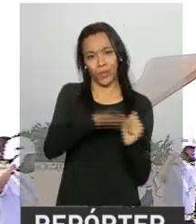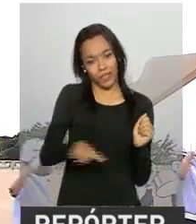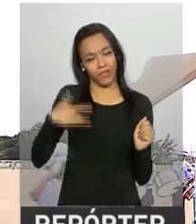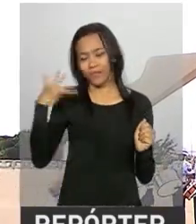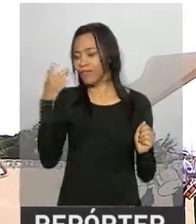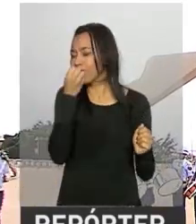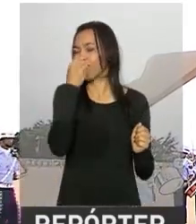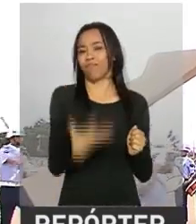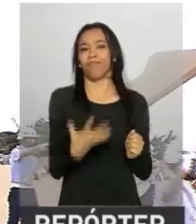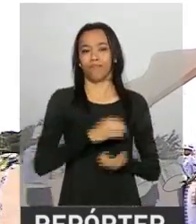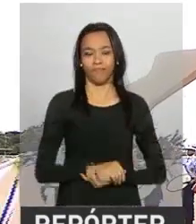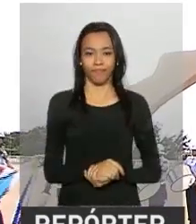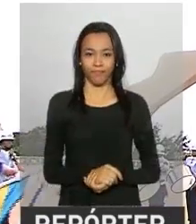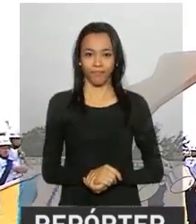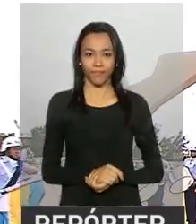bom.